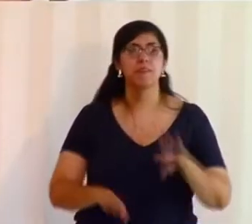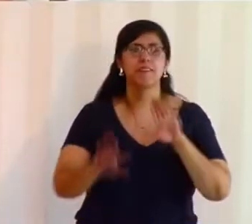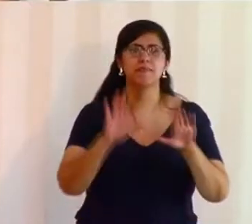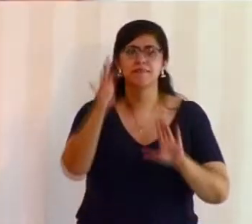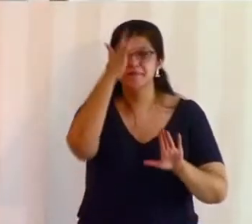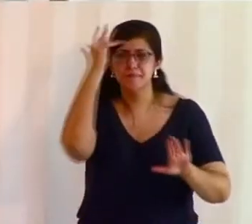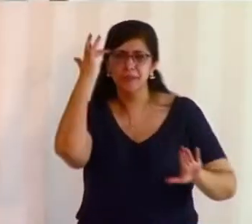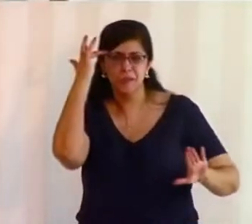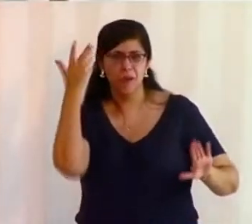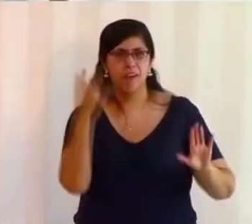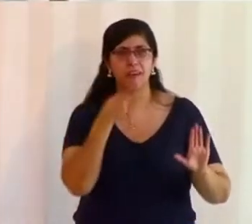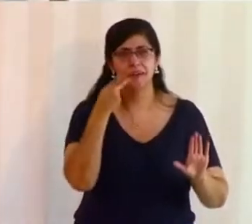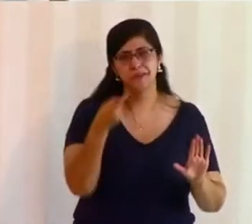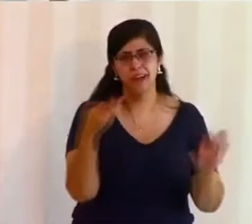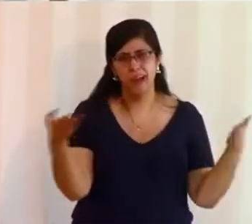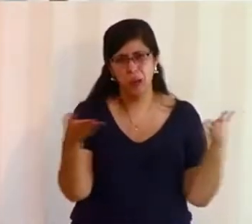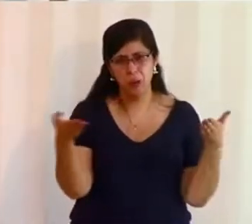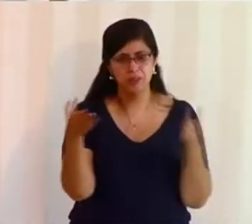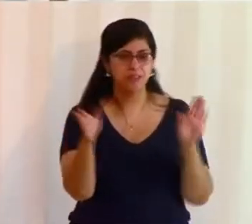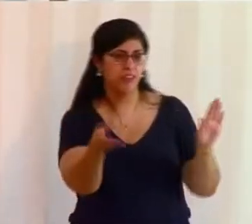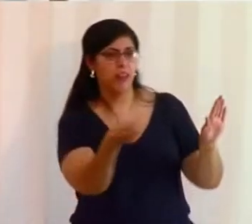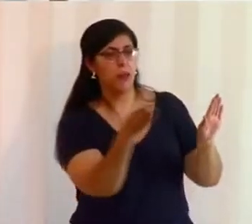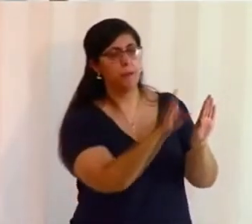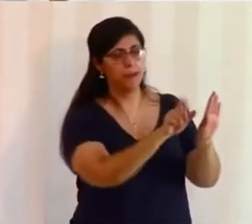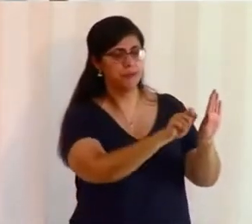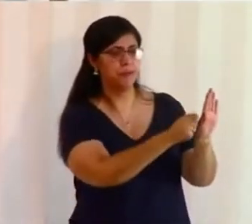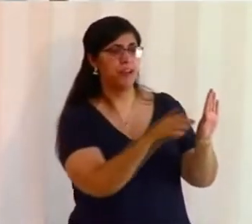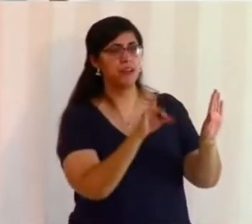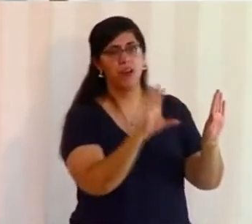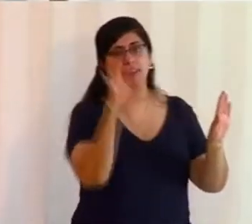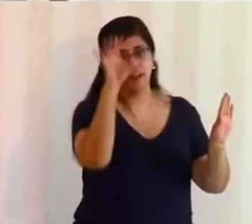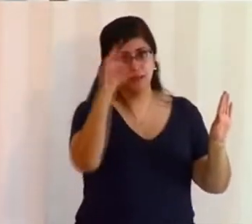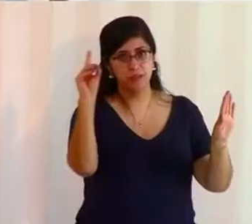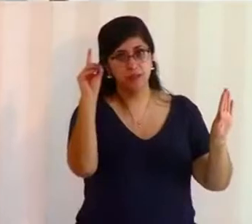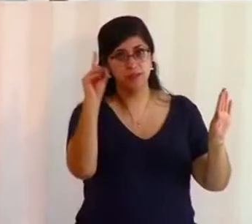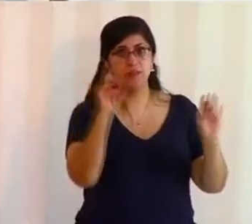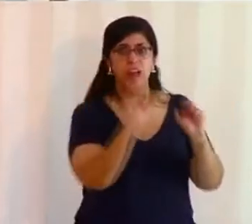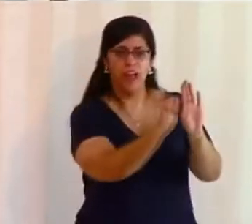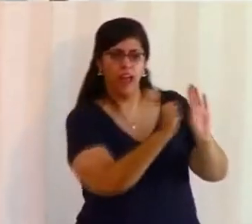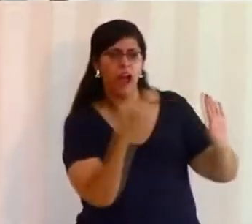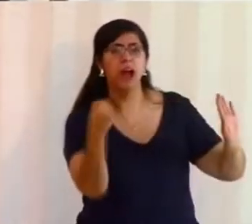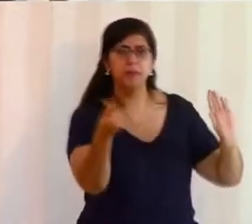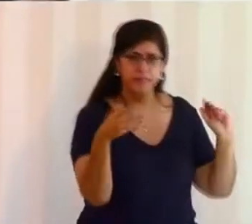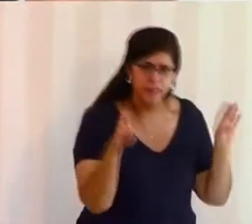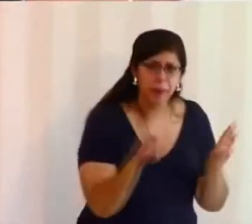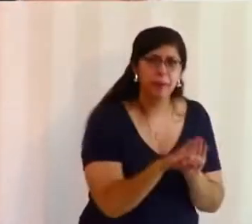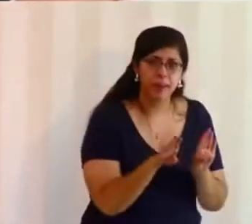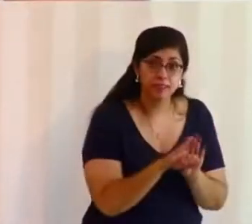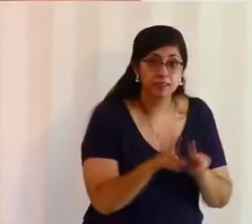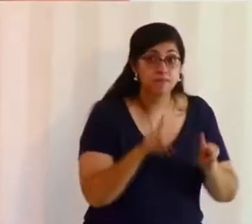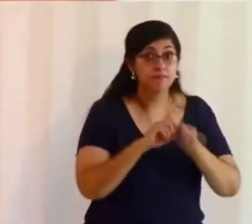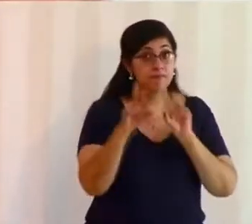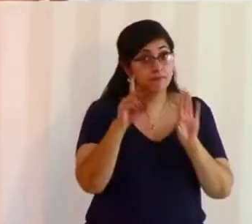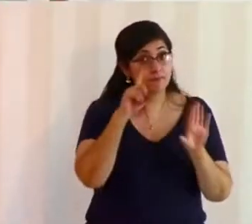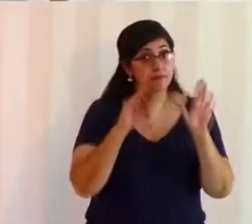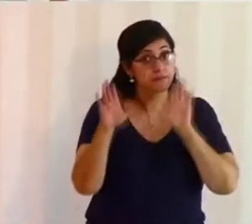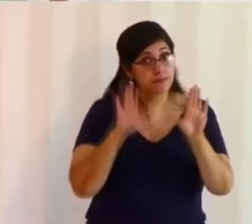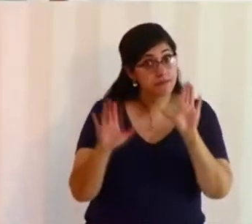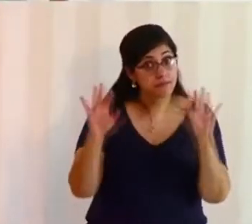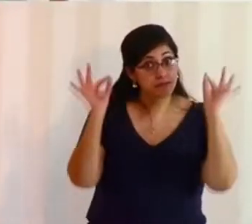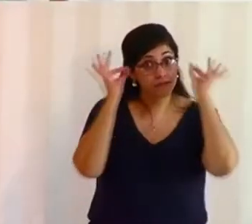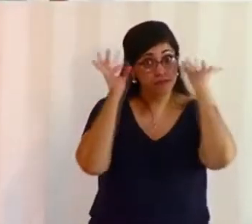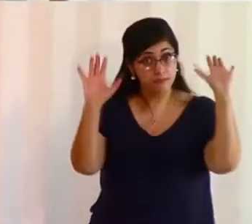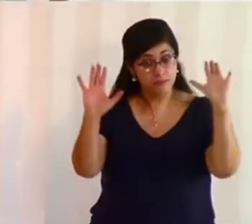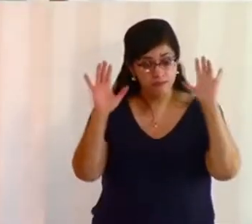portas que Ele abre e ninguém fecha, que Deus tem portas que Ele fecha e ninguém abre. É verdade, mas tome cuidado para você não levar isso para um outro lado. Mas vamos